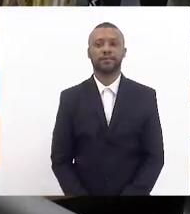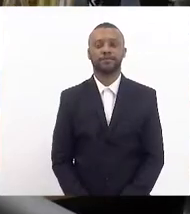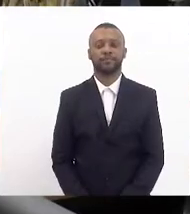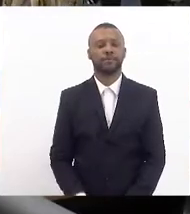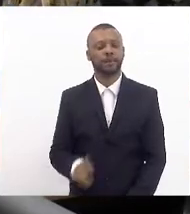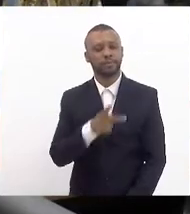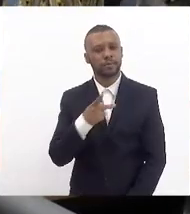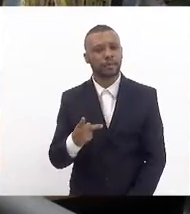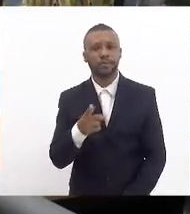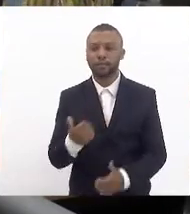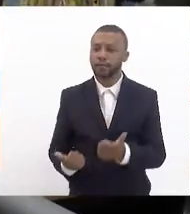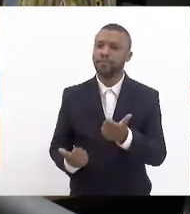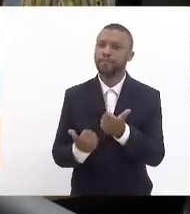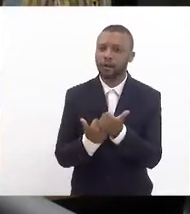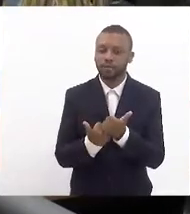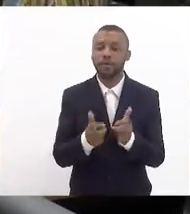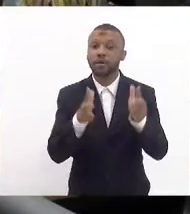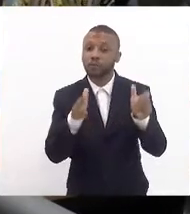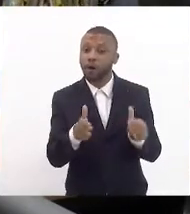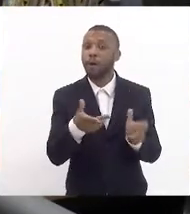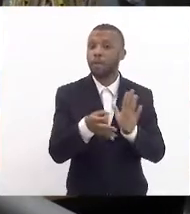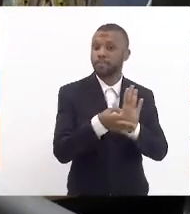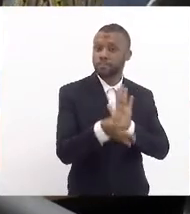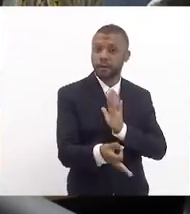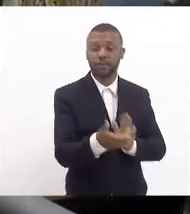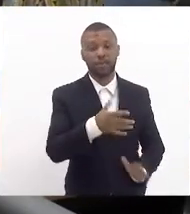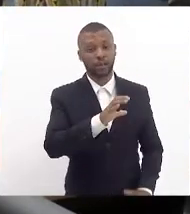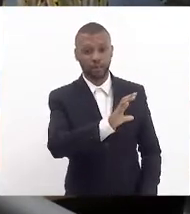Presidente, favorável, acompanhando o parecer da CCJ.